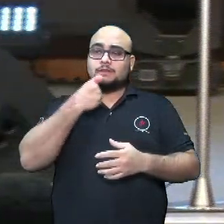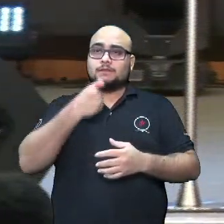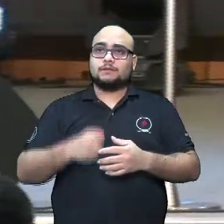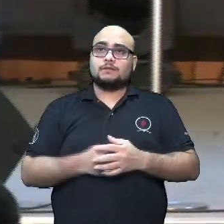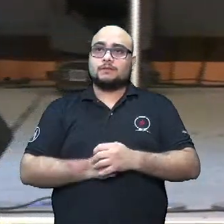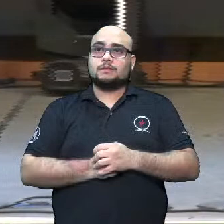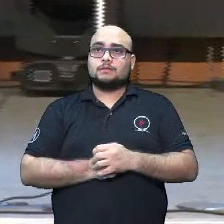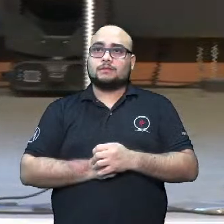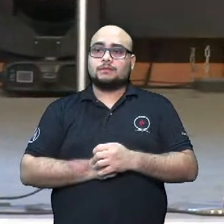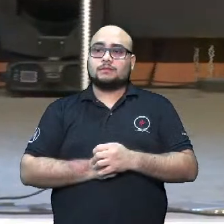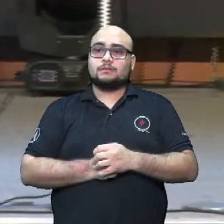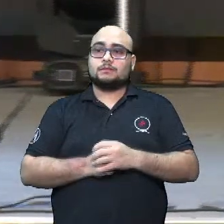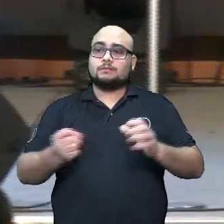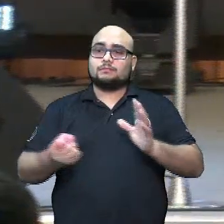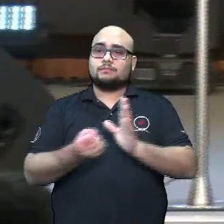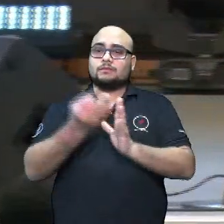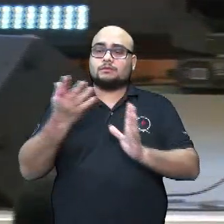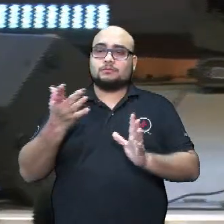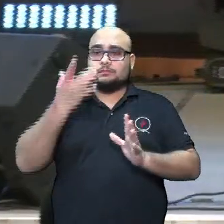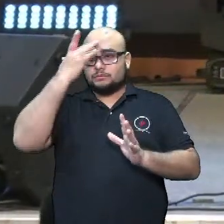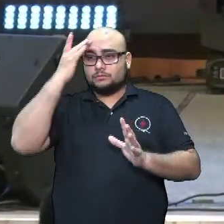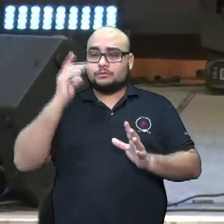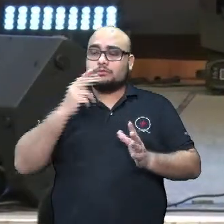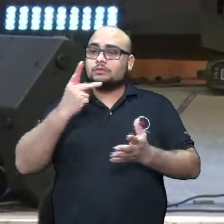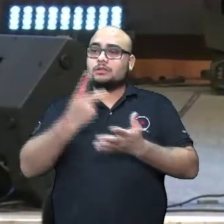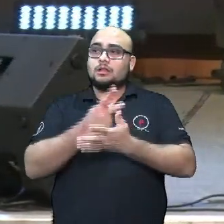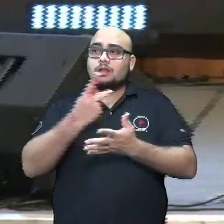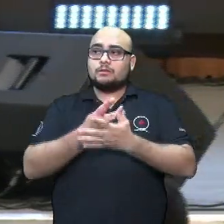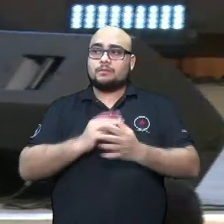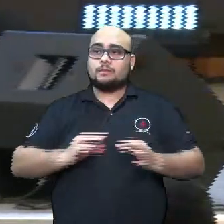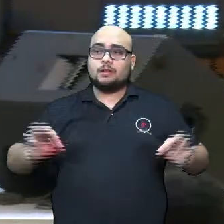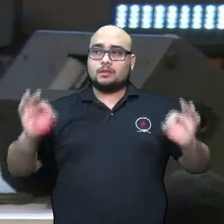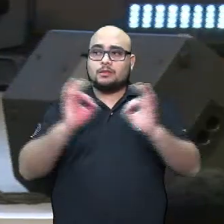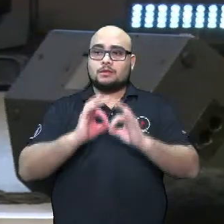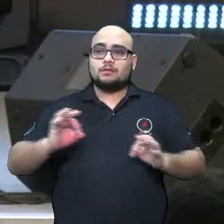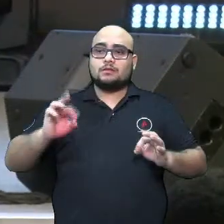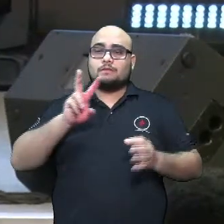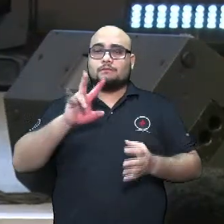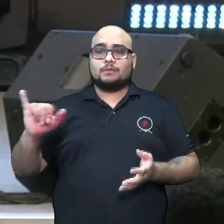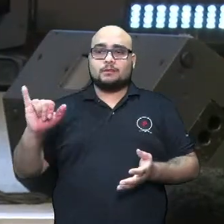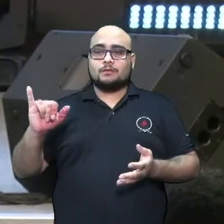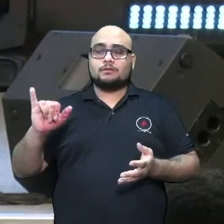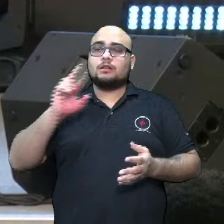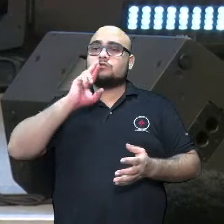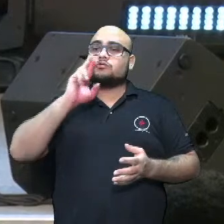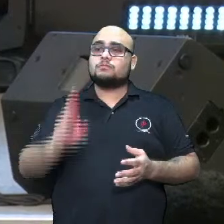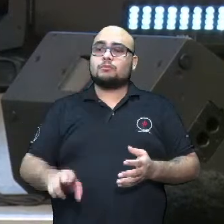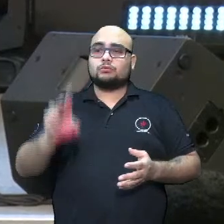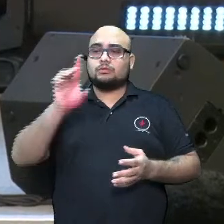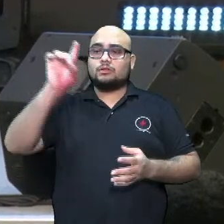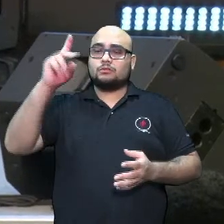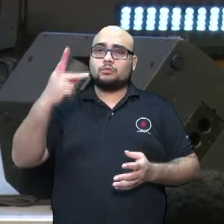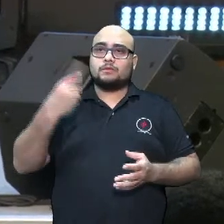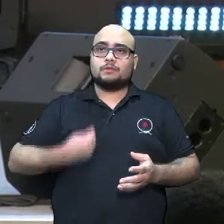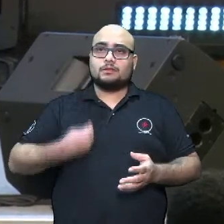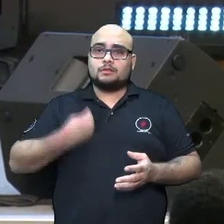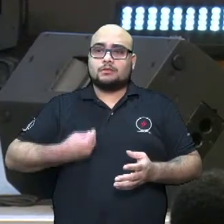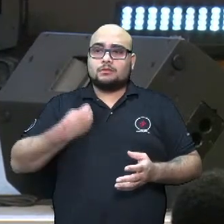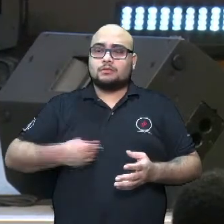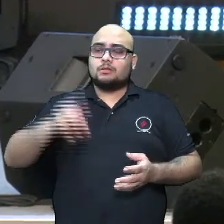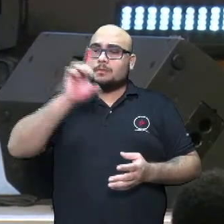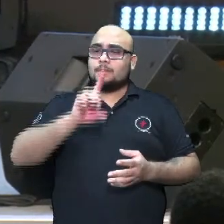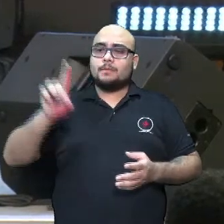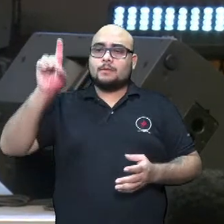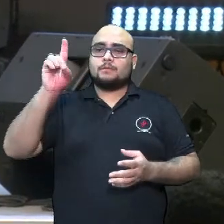muita gente parece que não tem nada para acontecer, seja o dia da resposta de Deus para a tua vida. Que Deus abra uma